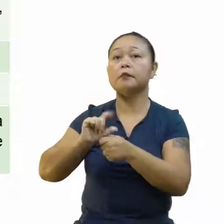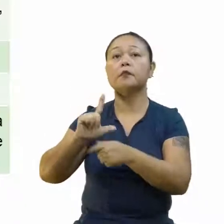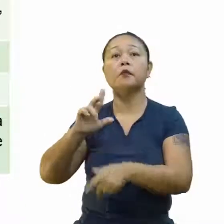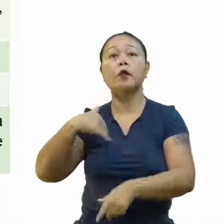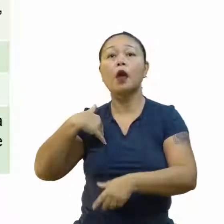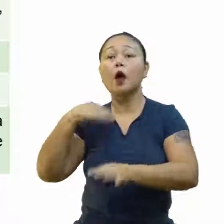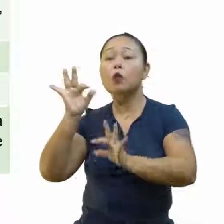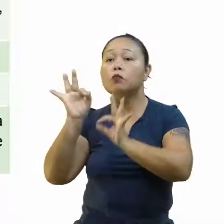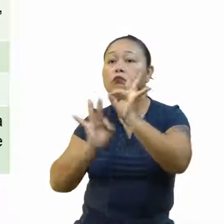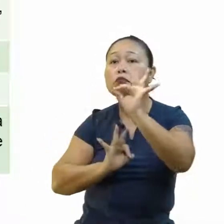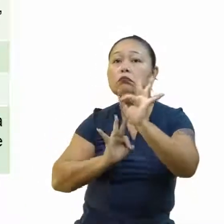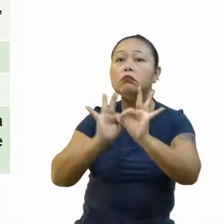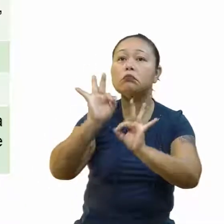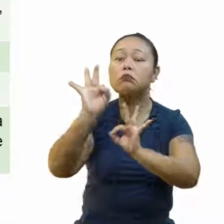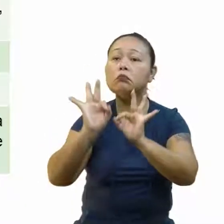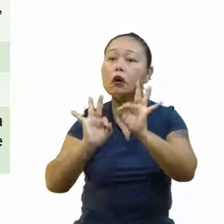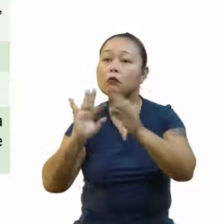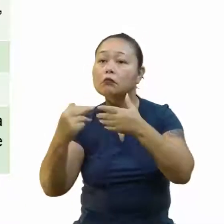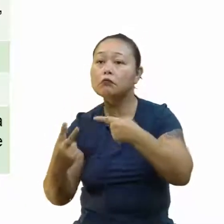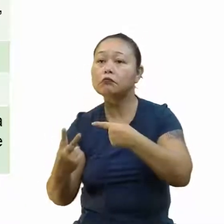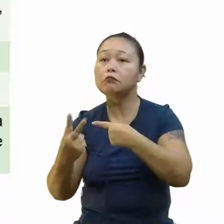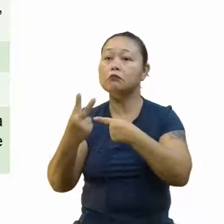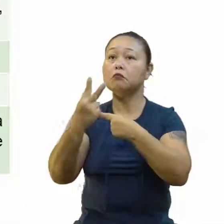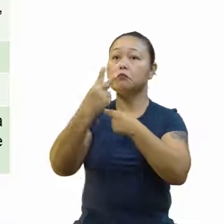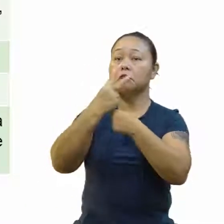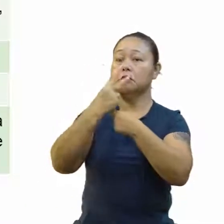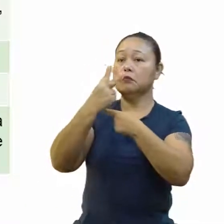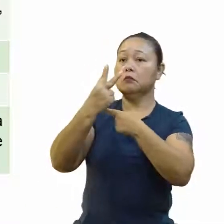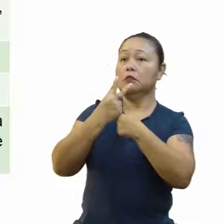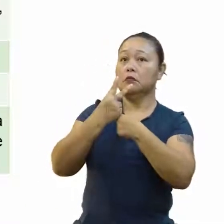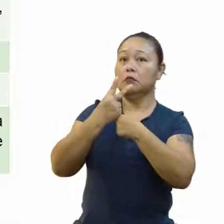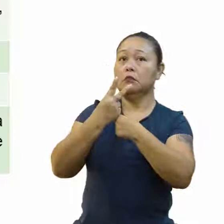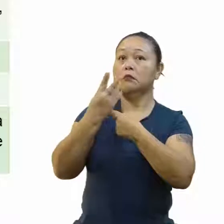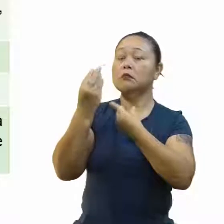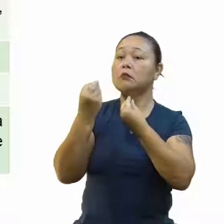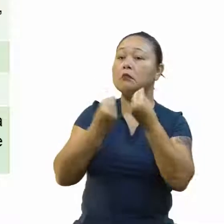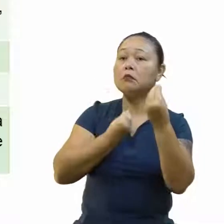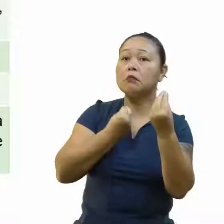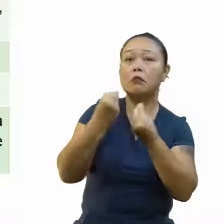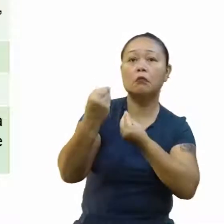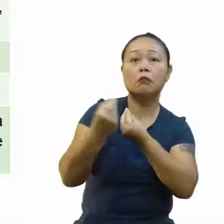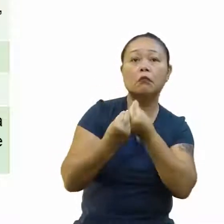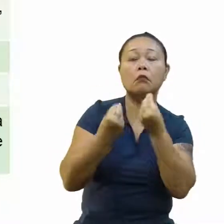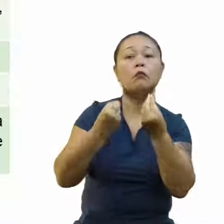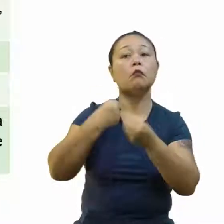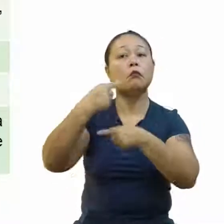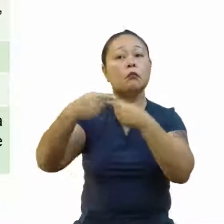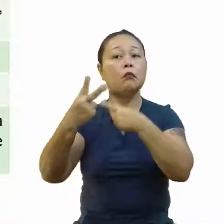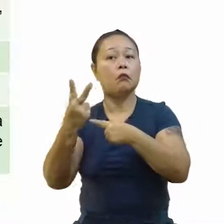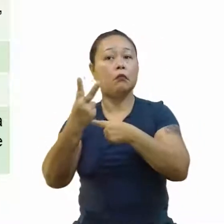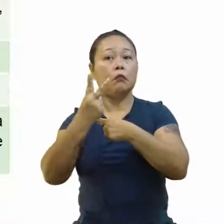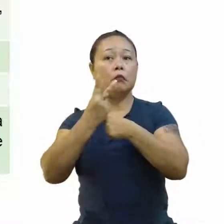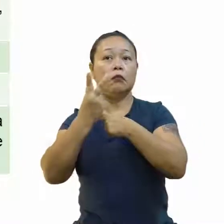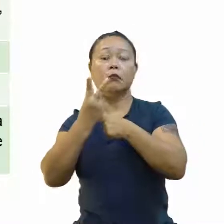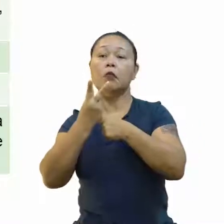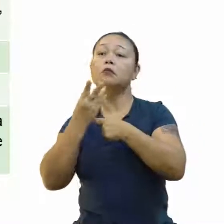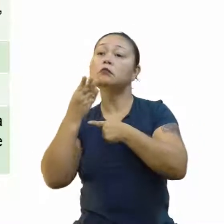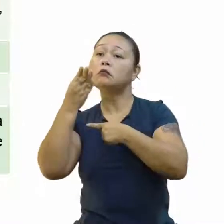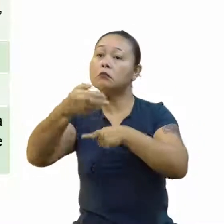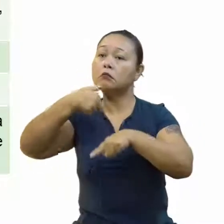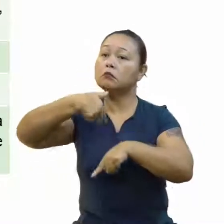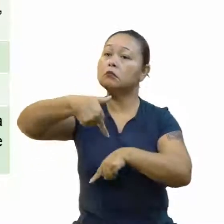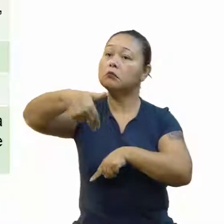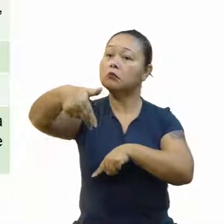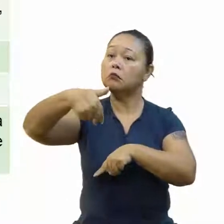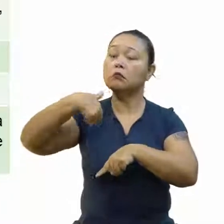efeito protetor. Então, anota aí. Mecanismo do efeito protetor do exercício físico.